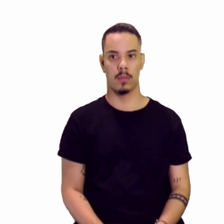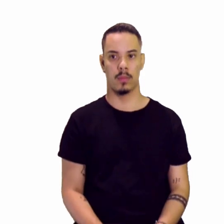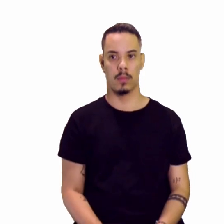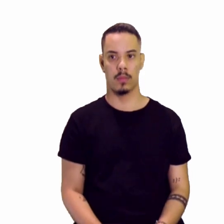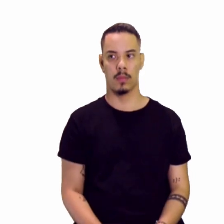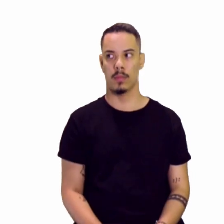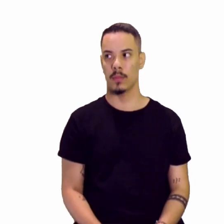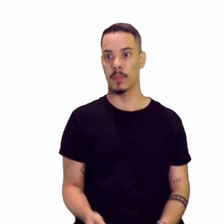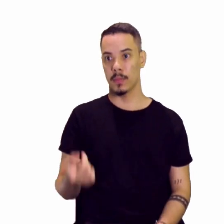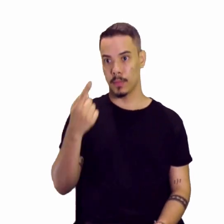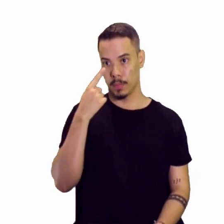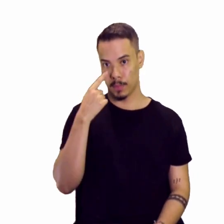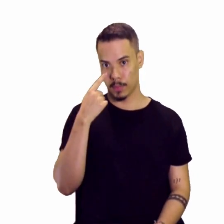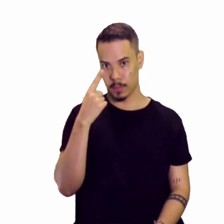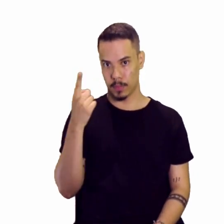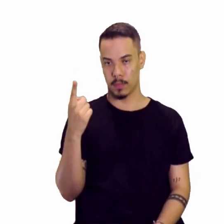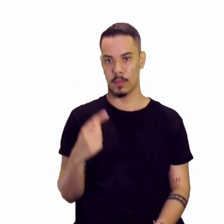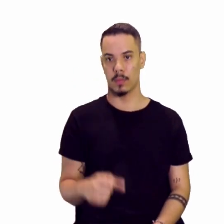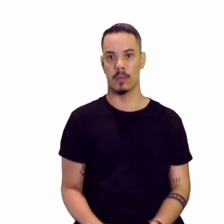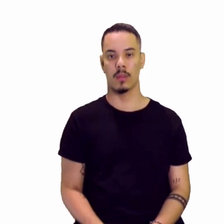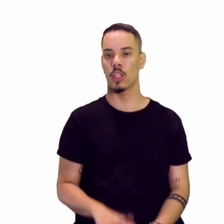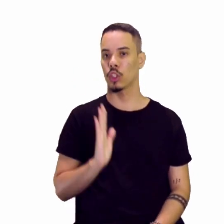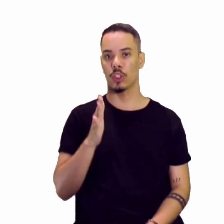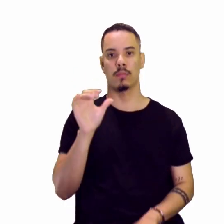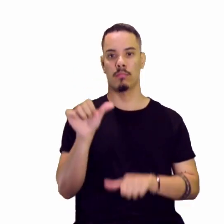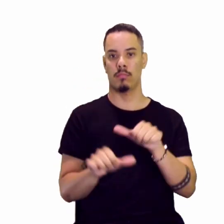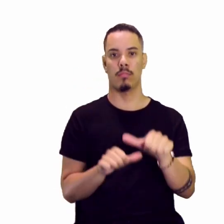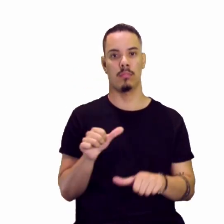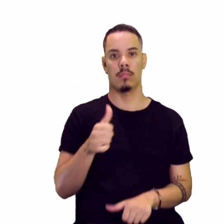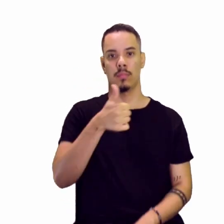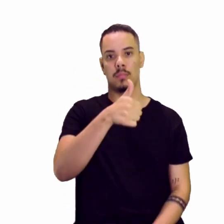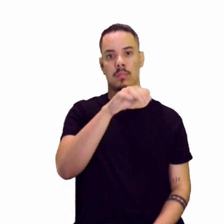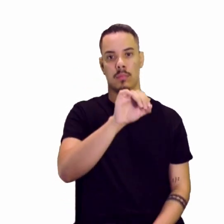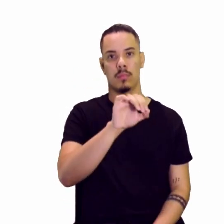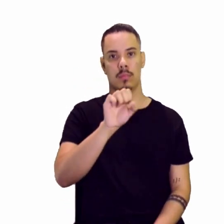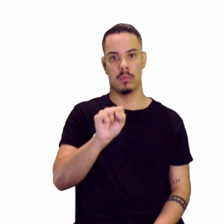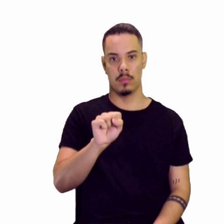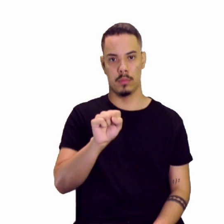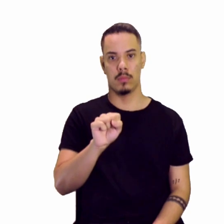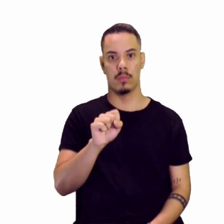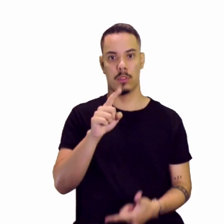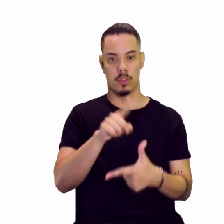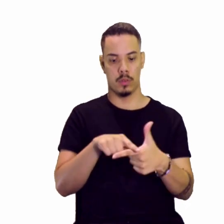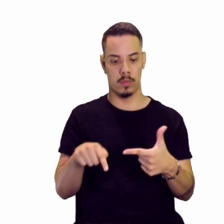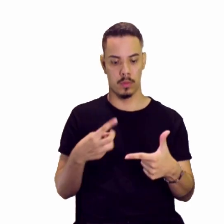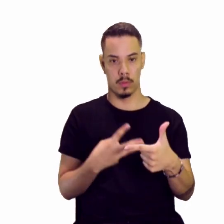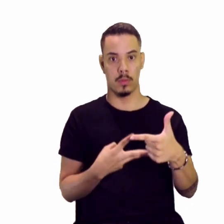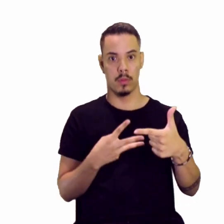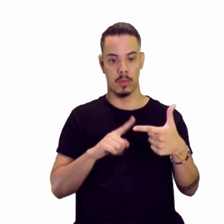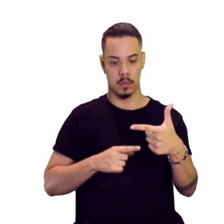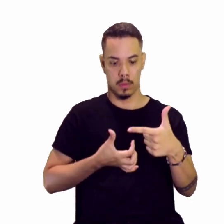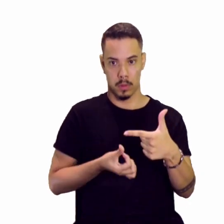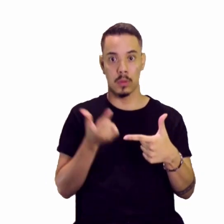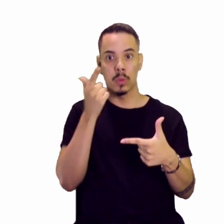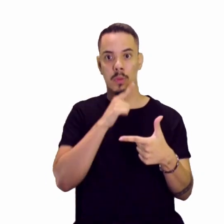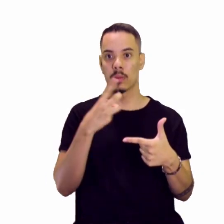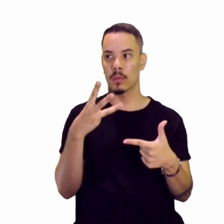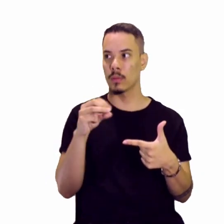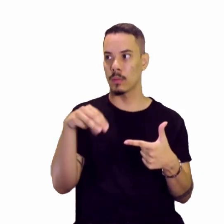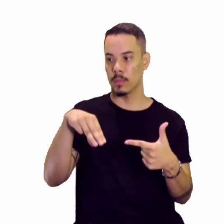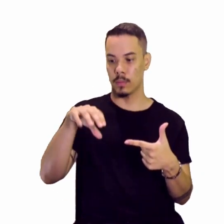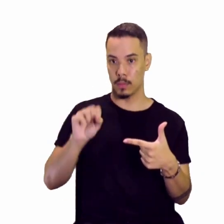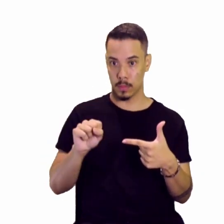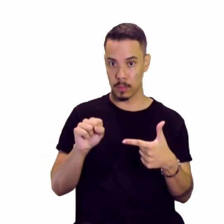transformar logo essa velocidade em 30 metros por segundo. Olha aí, ó. Lembrando que força, né, dessa é massa vezes